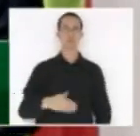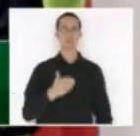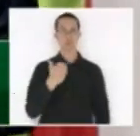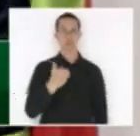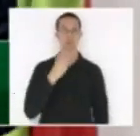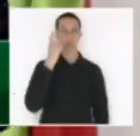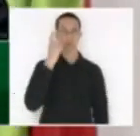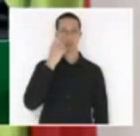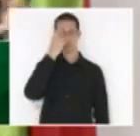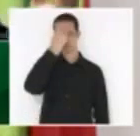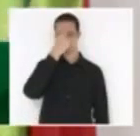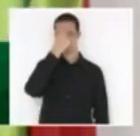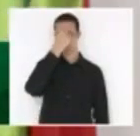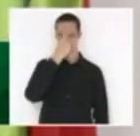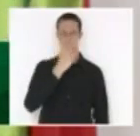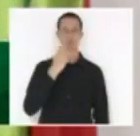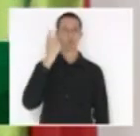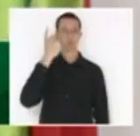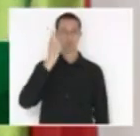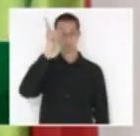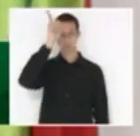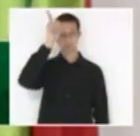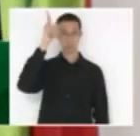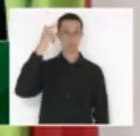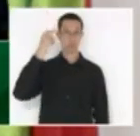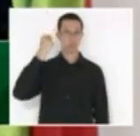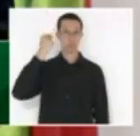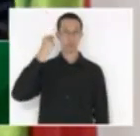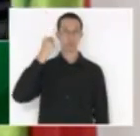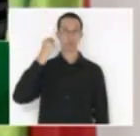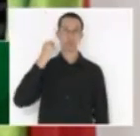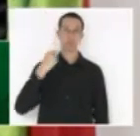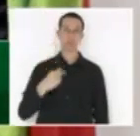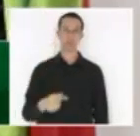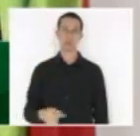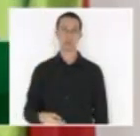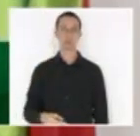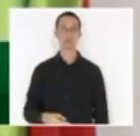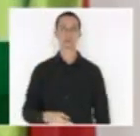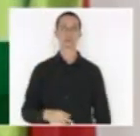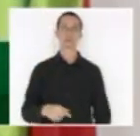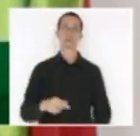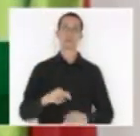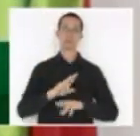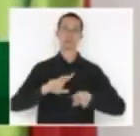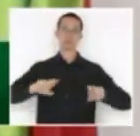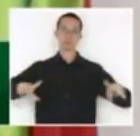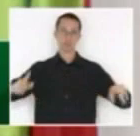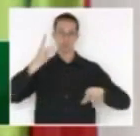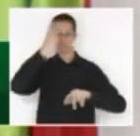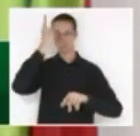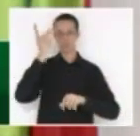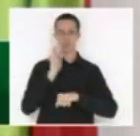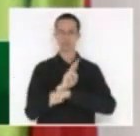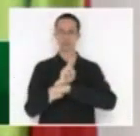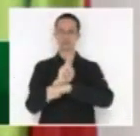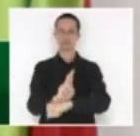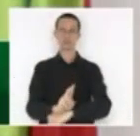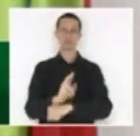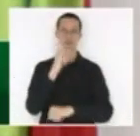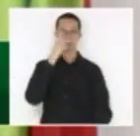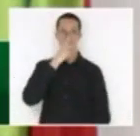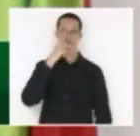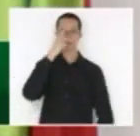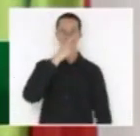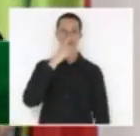Dirce Heiderscheid, juntamente com diversos representantes de Palhoça, Biguaçu, Antônio